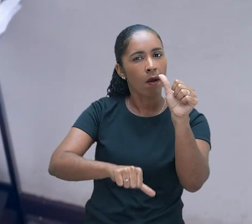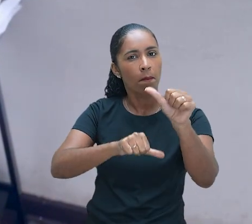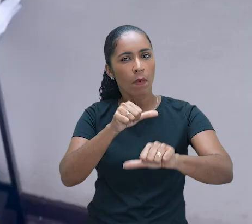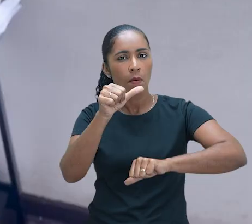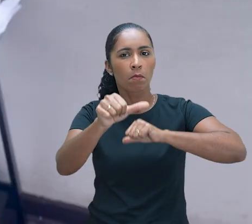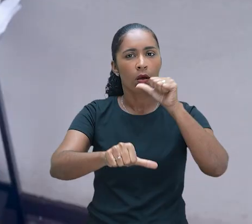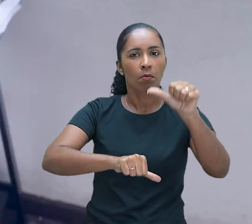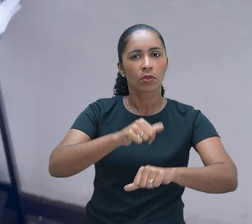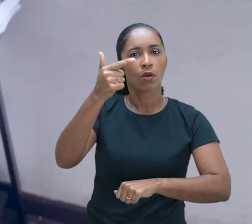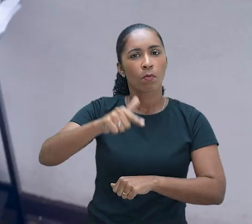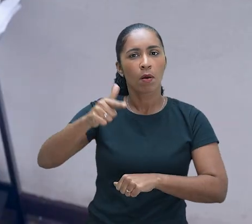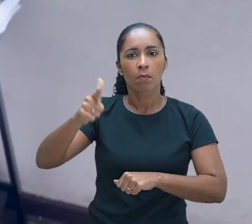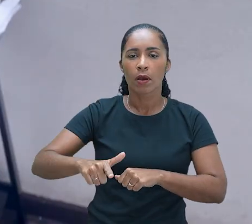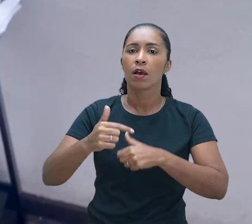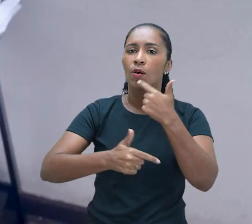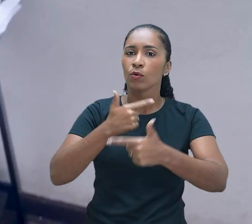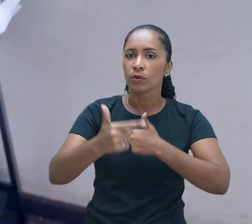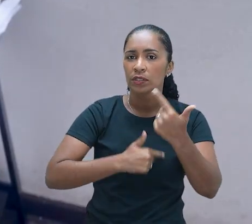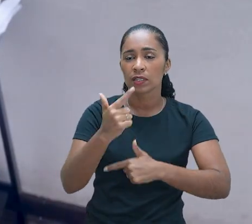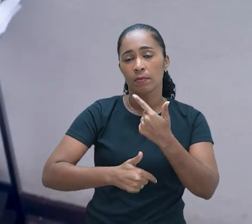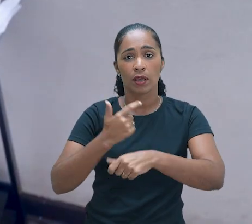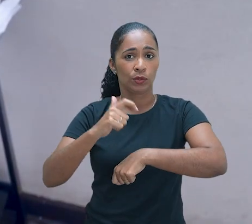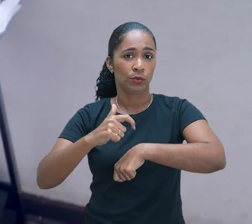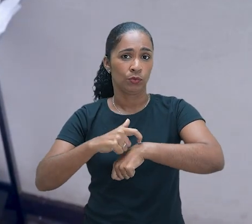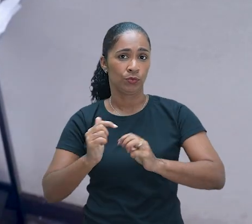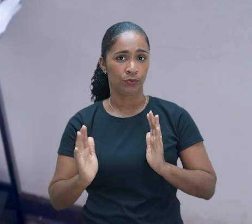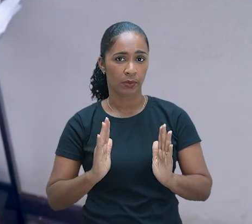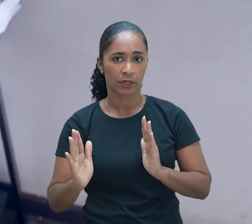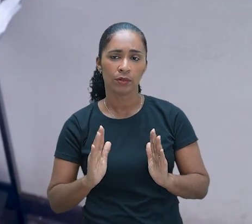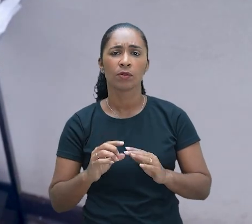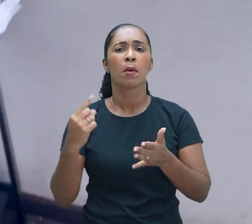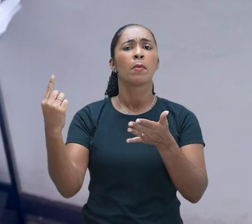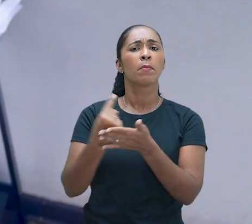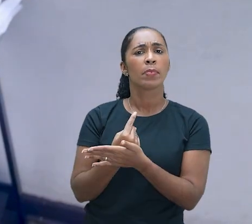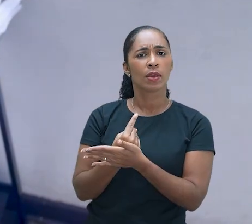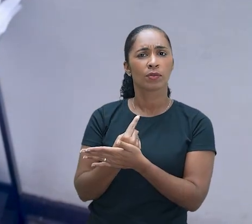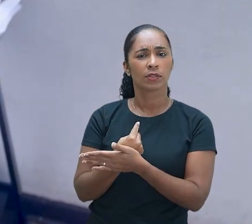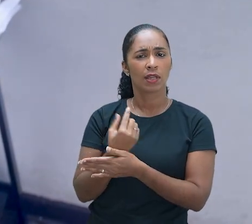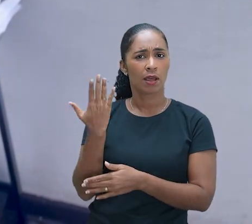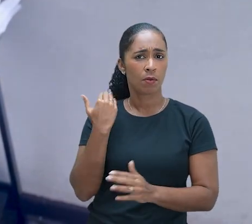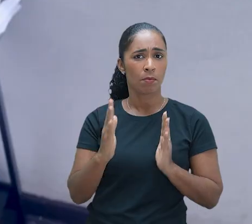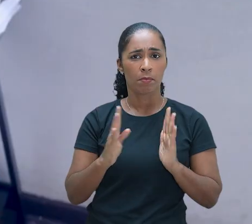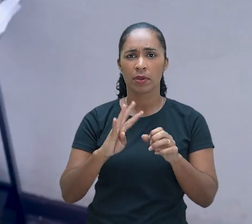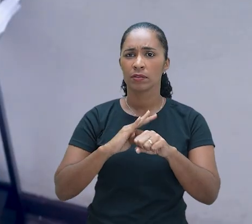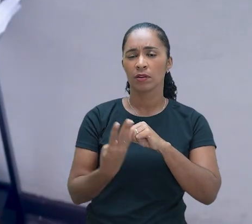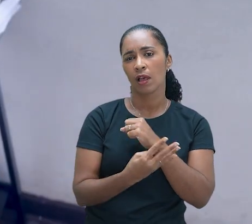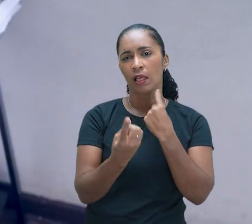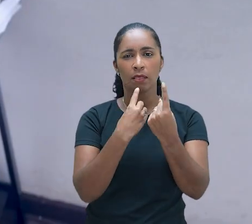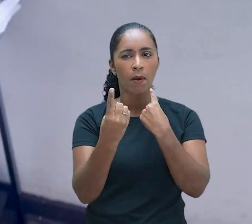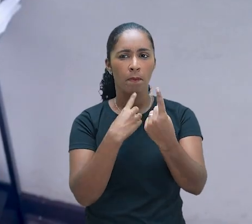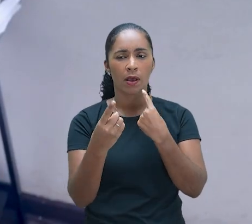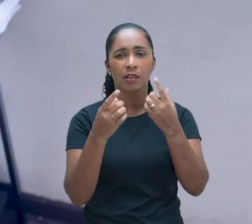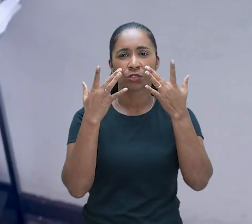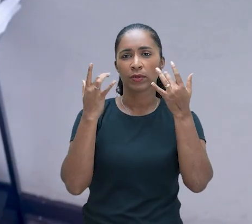reconstruir os meus trabalhos para aquele momento, tempo, espaço específico. Me perguntaram, eu lembro que na pandemia, num dos debates